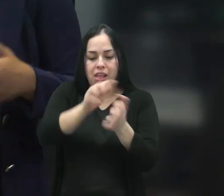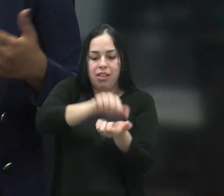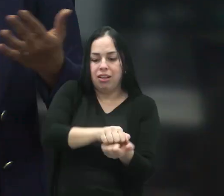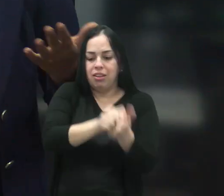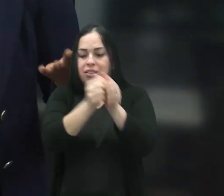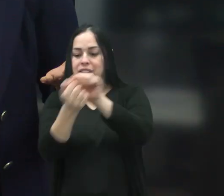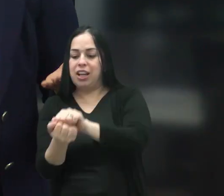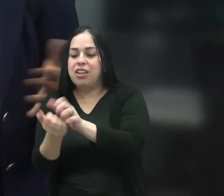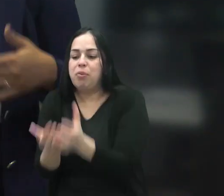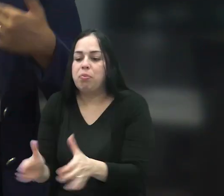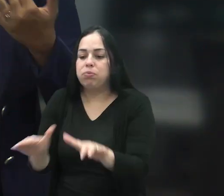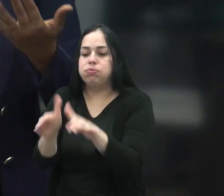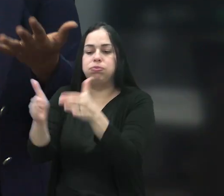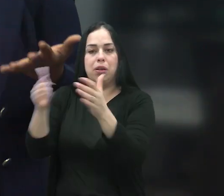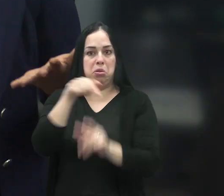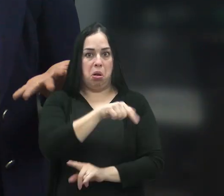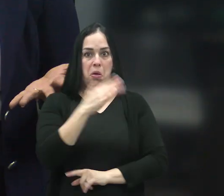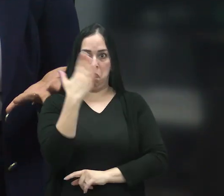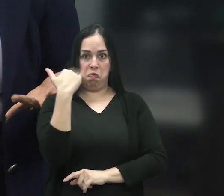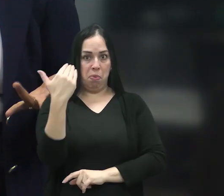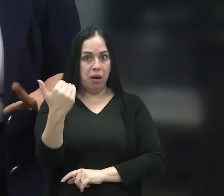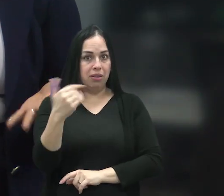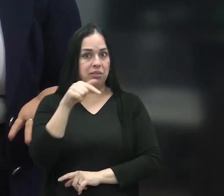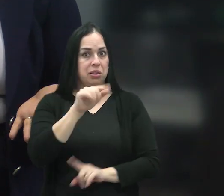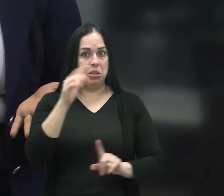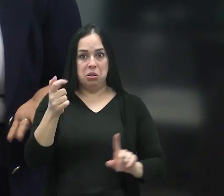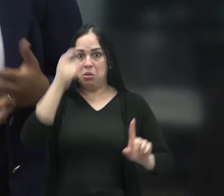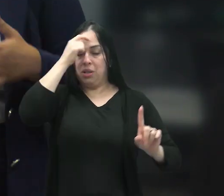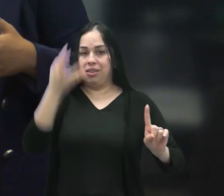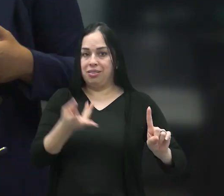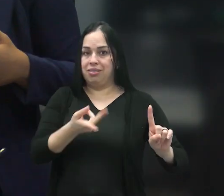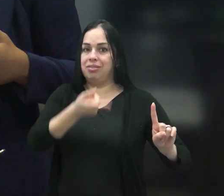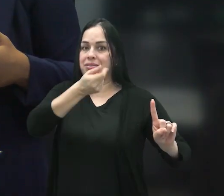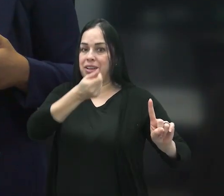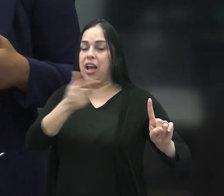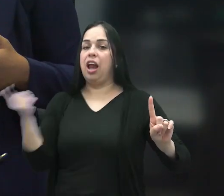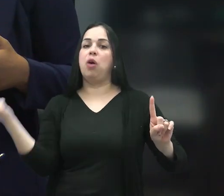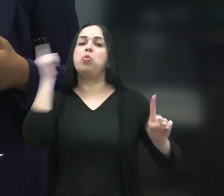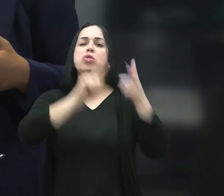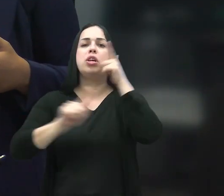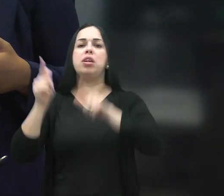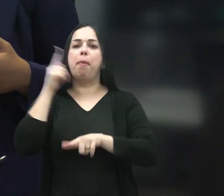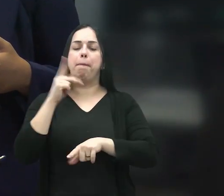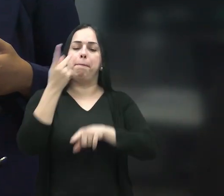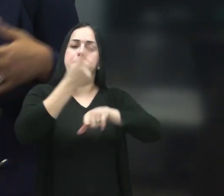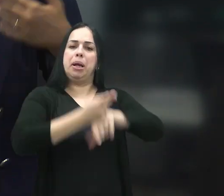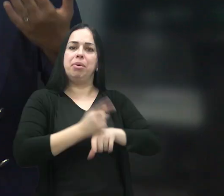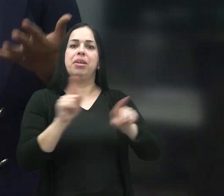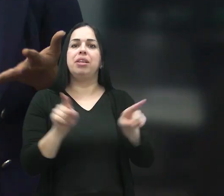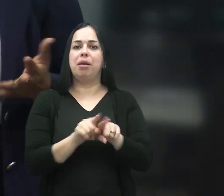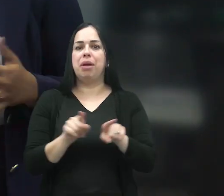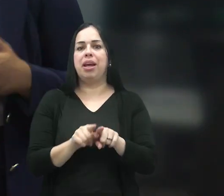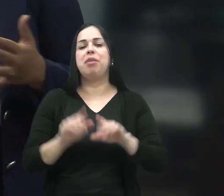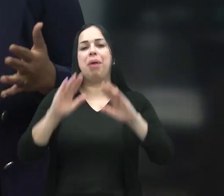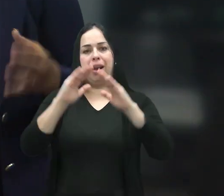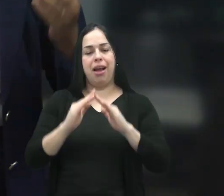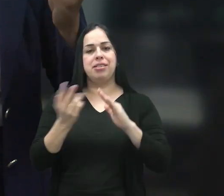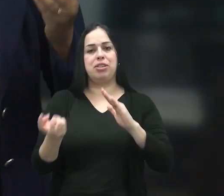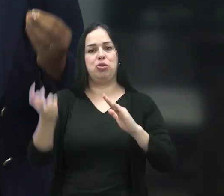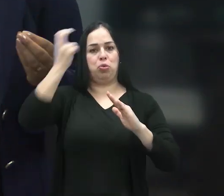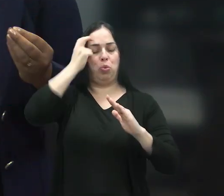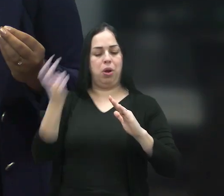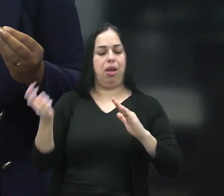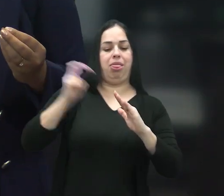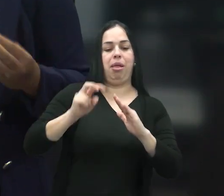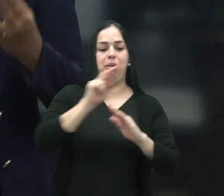argila em cenas do cotidiano e se tornou referência regional na arte popular. Seu talento foi reconhecido como prêmios, homenagens e, claro,